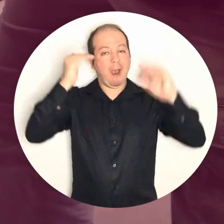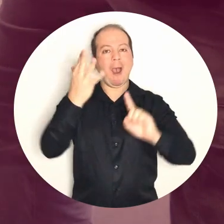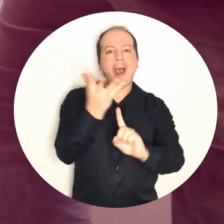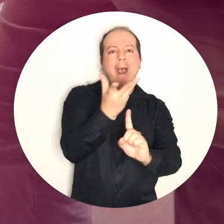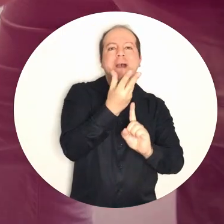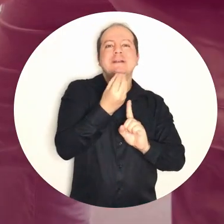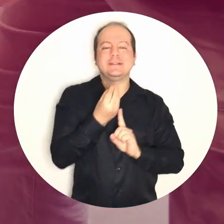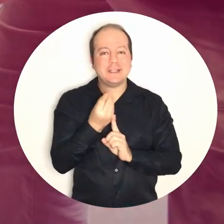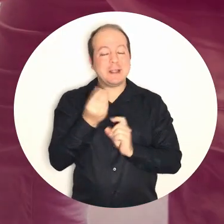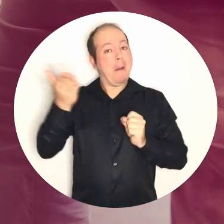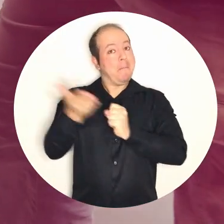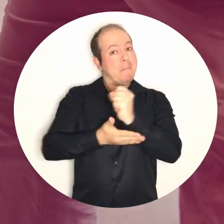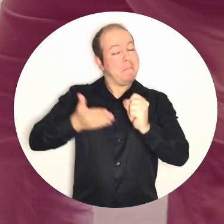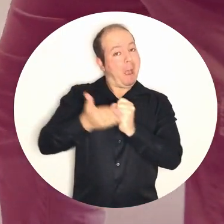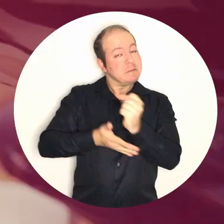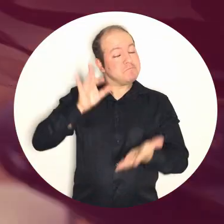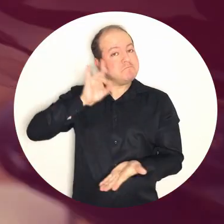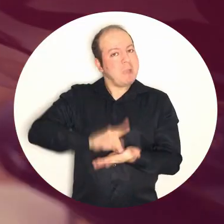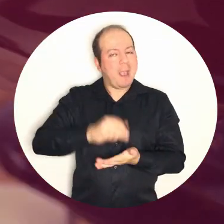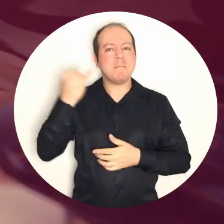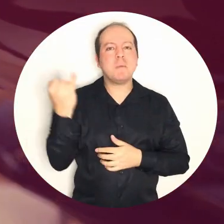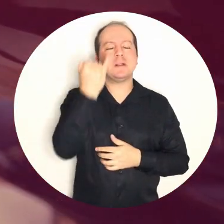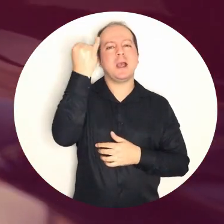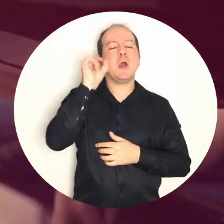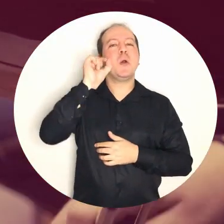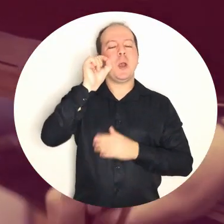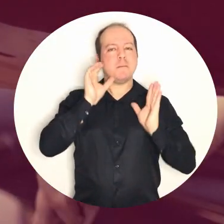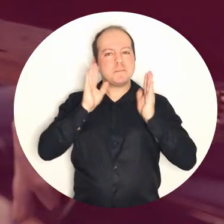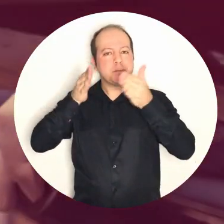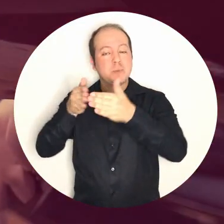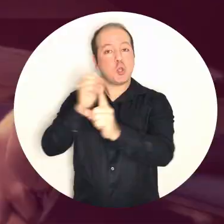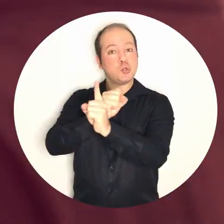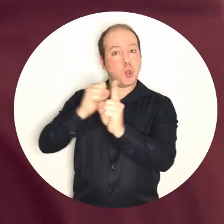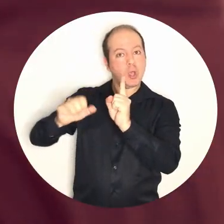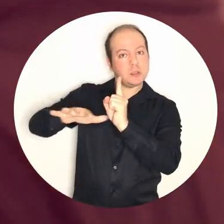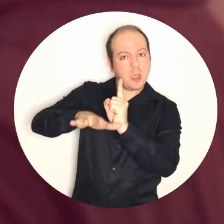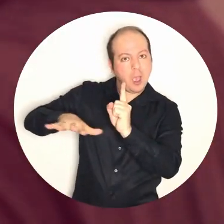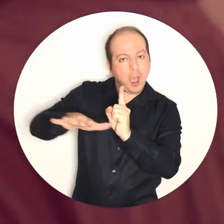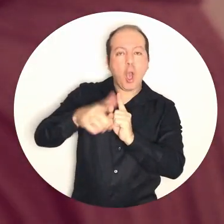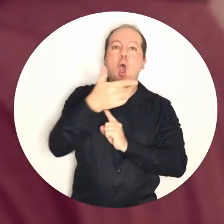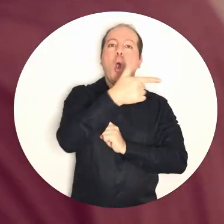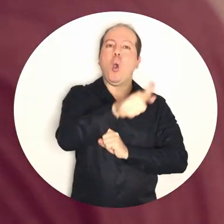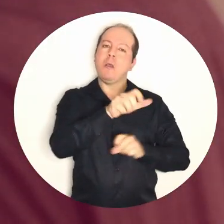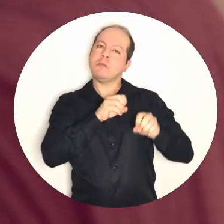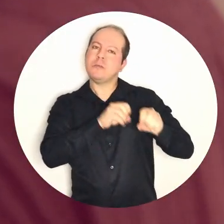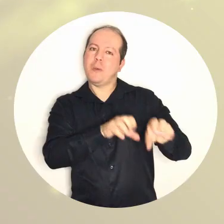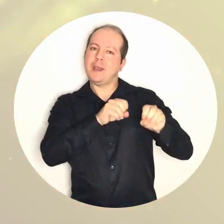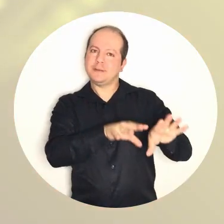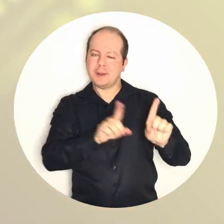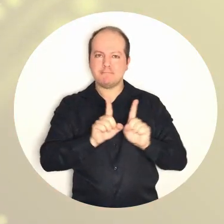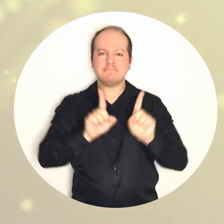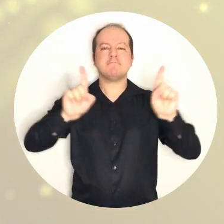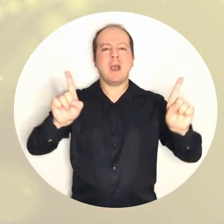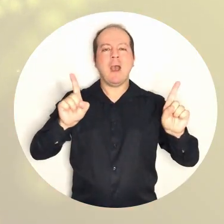de 2 bases muito sólidas, uma voltada para o social e outra para o educacional.